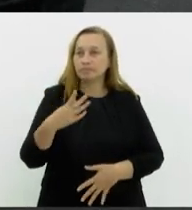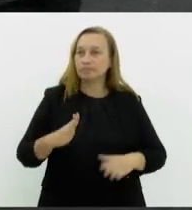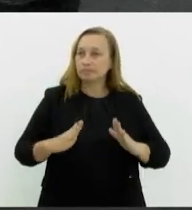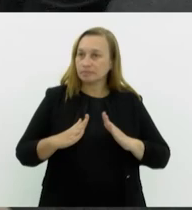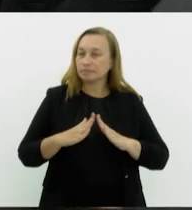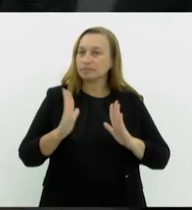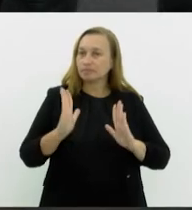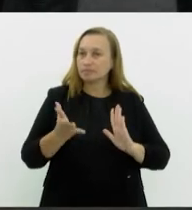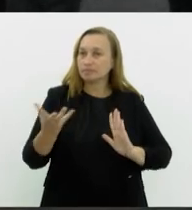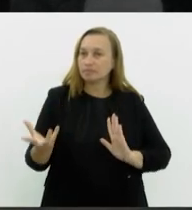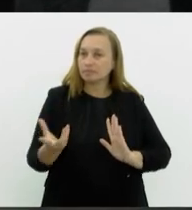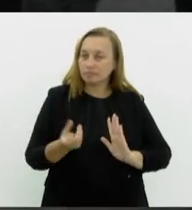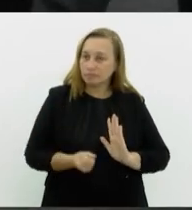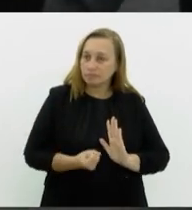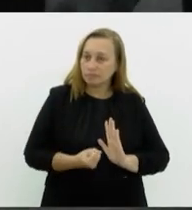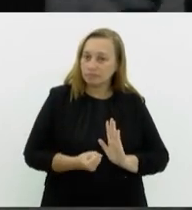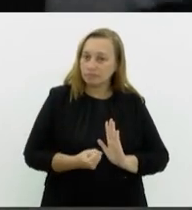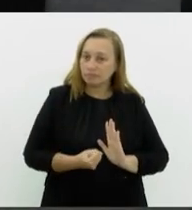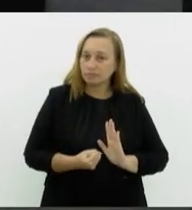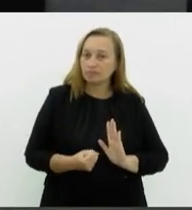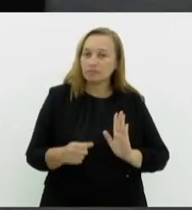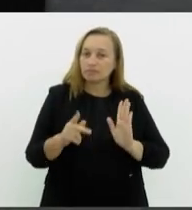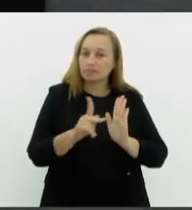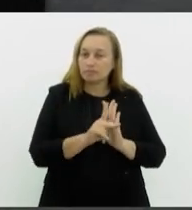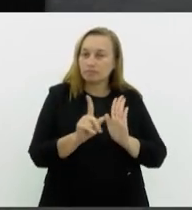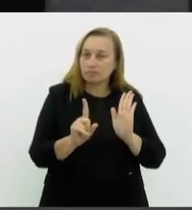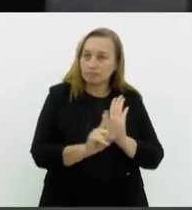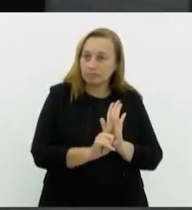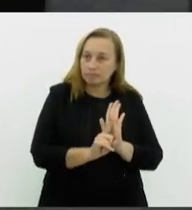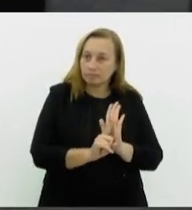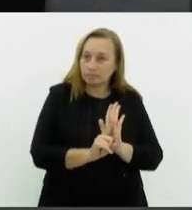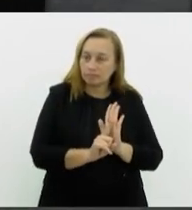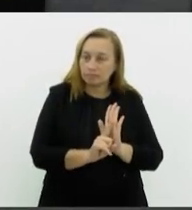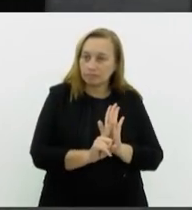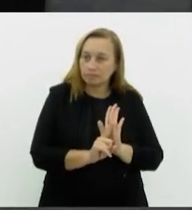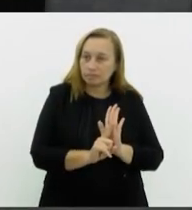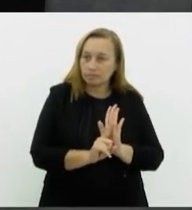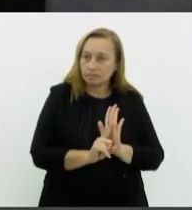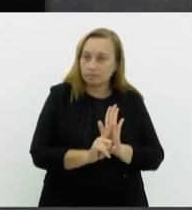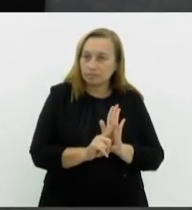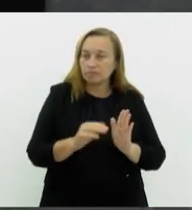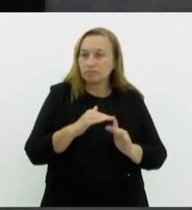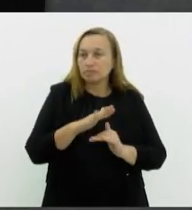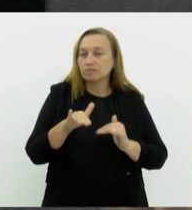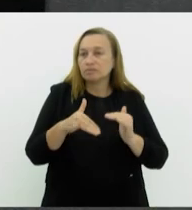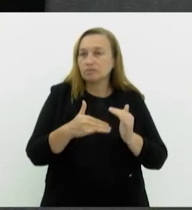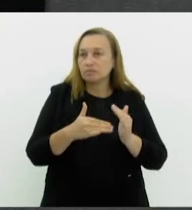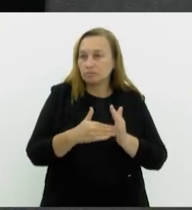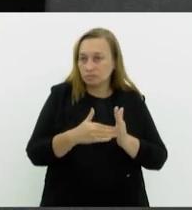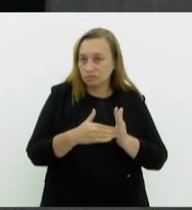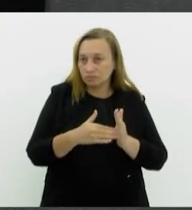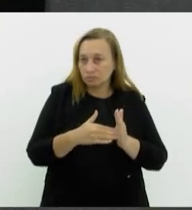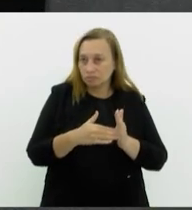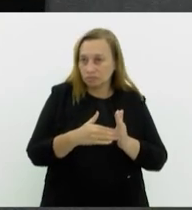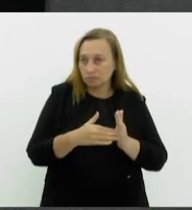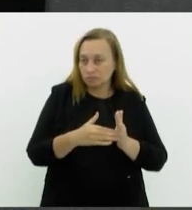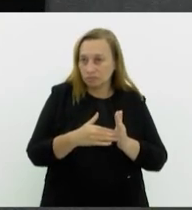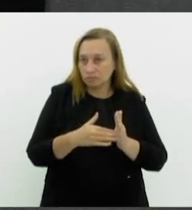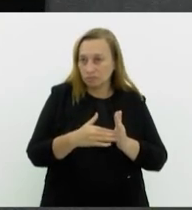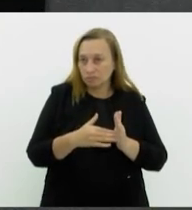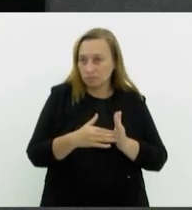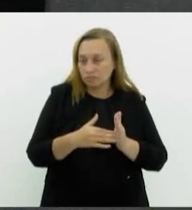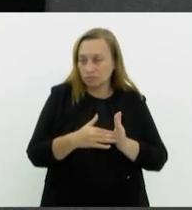já recebeu um projeto de lei sobre todos esses bens do Estado.